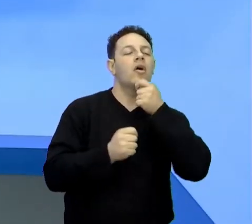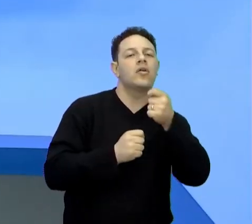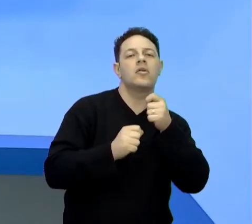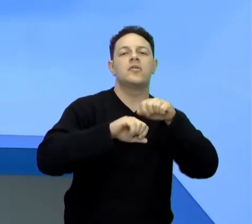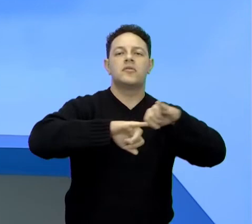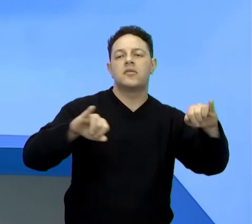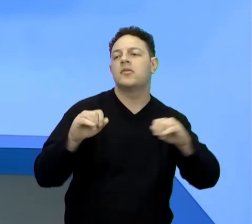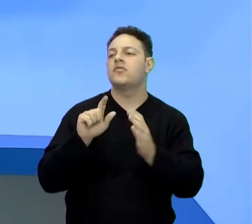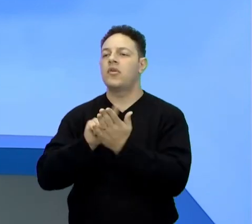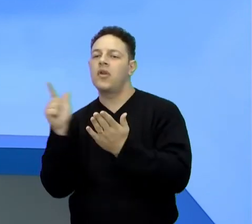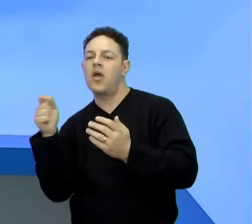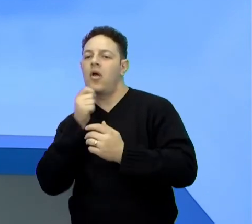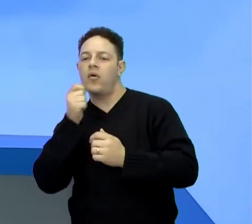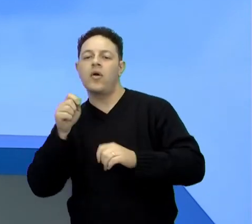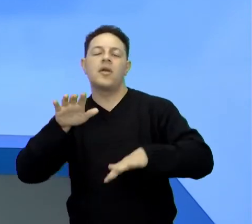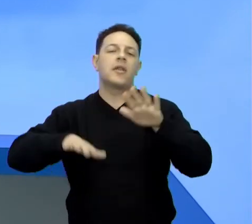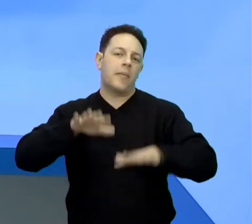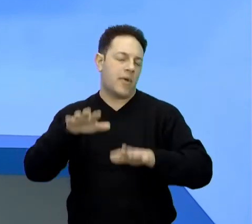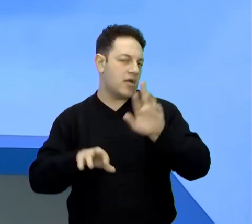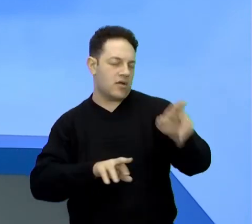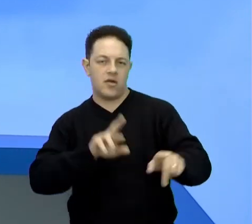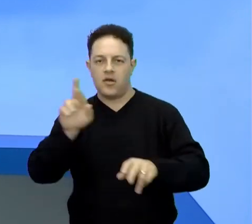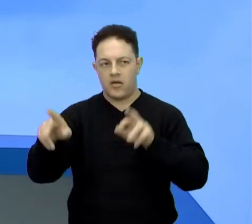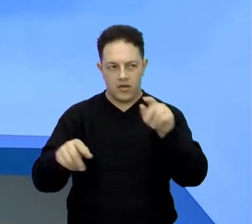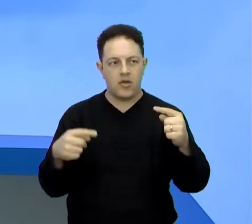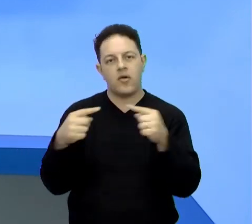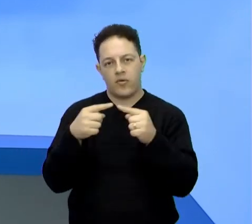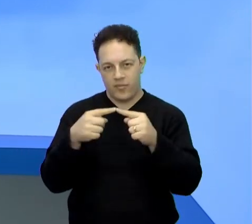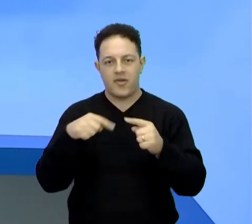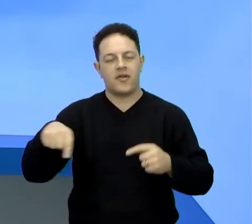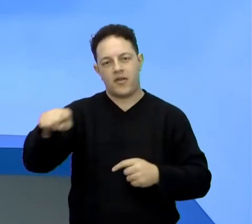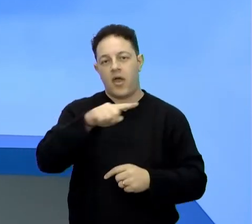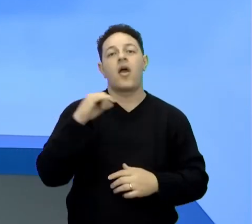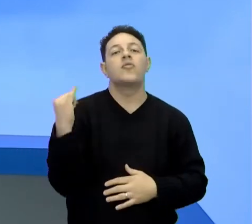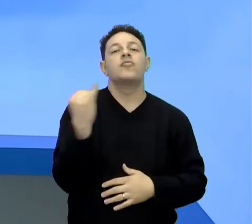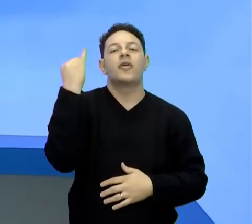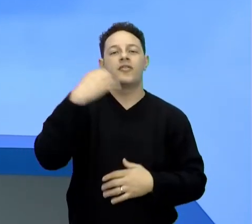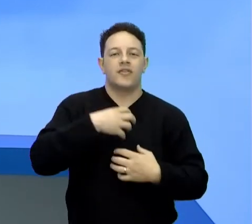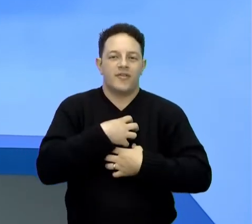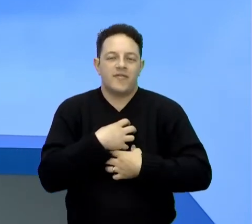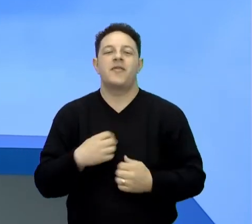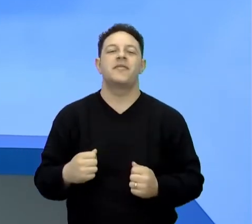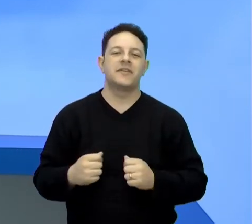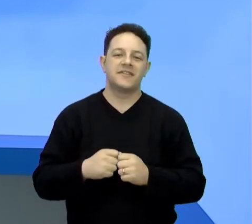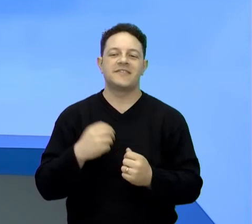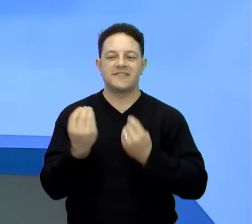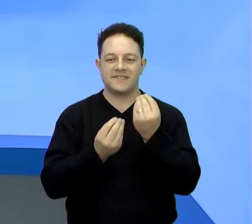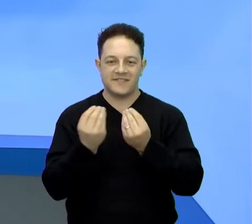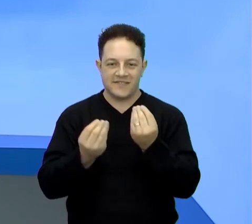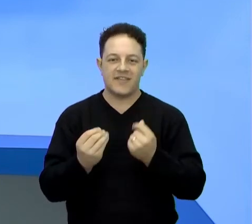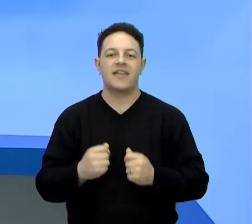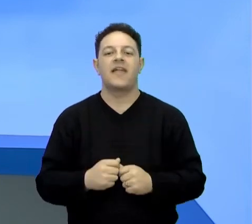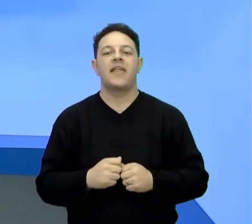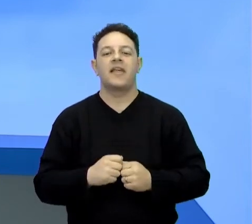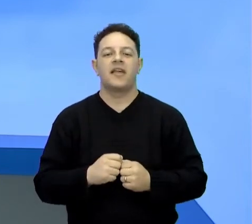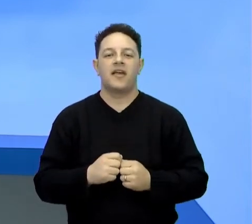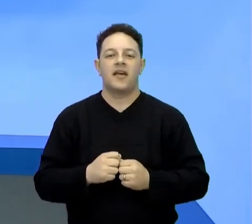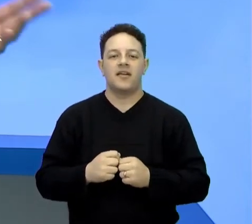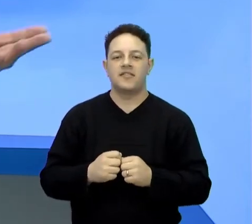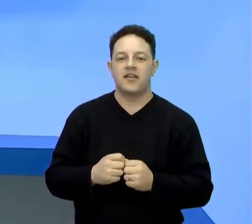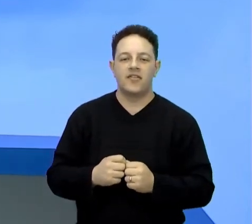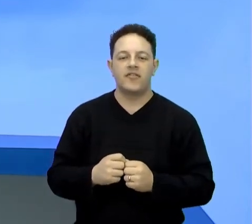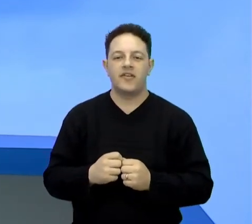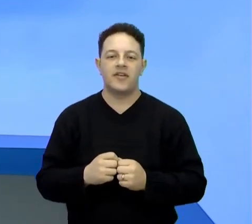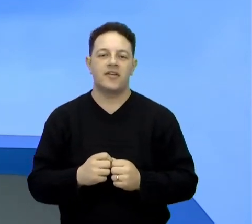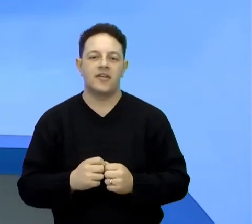notícia. Então, jornal por jornal. E é isso que faz a grandiosidade e a importância da nossa investigação. Não ler apenas um jornal, como a professora